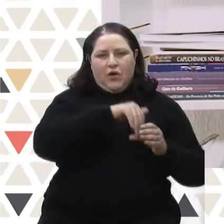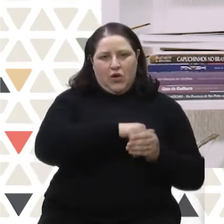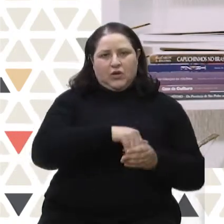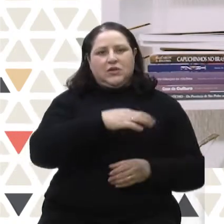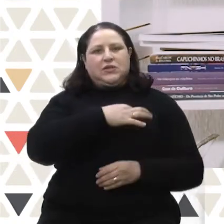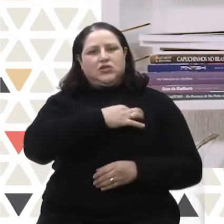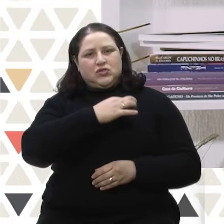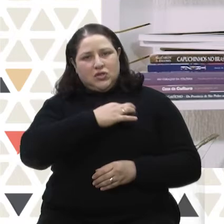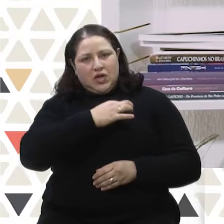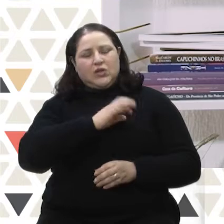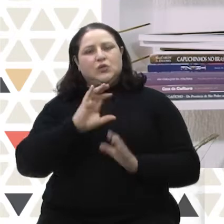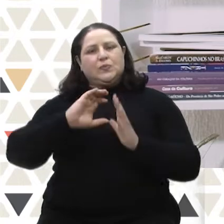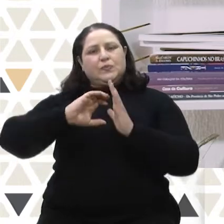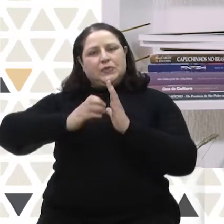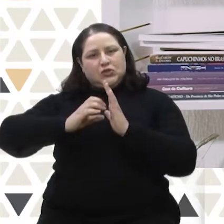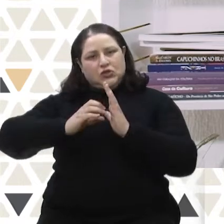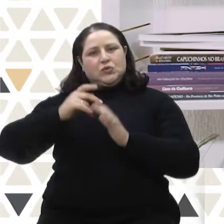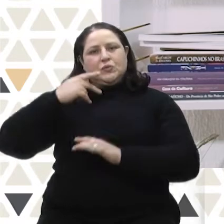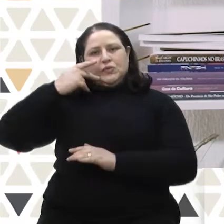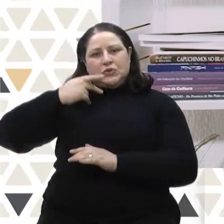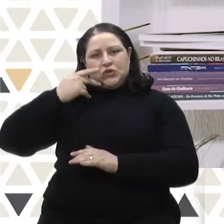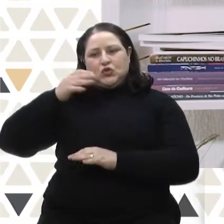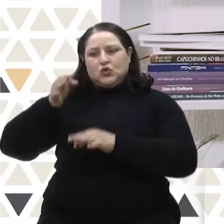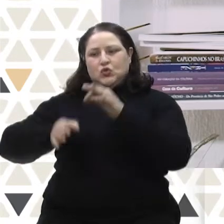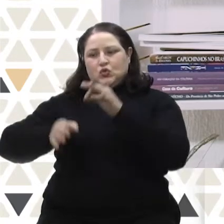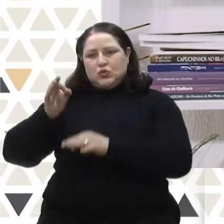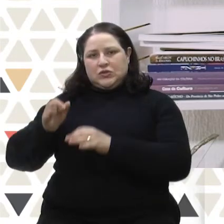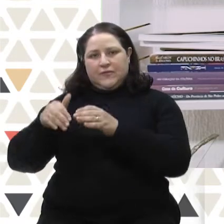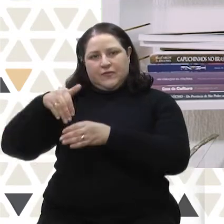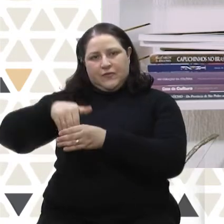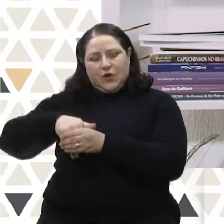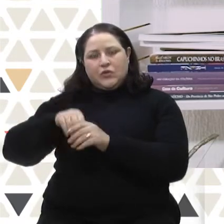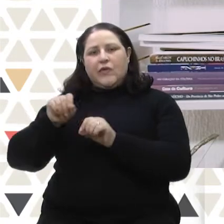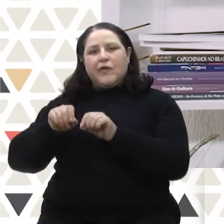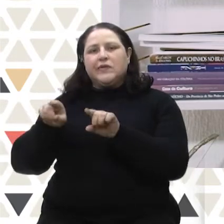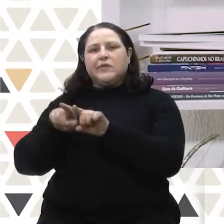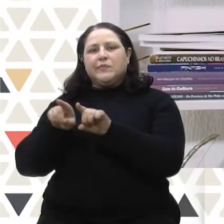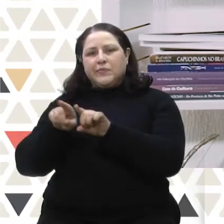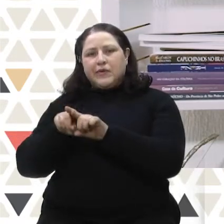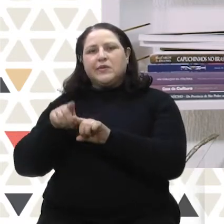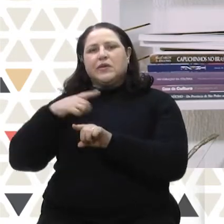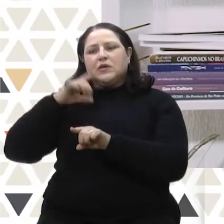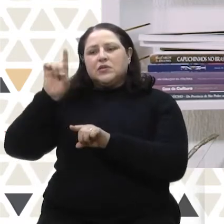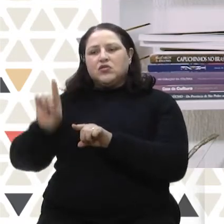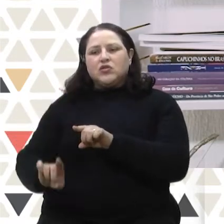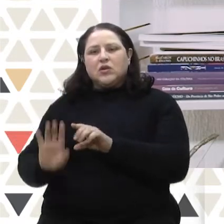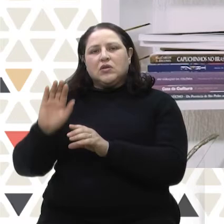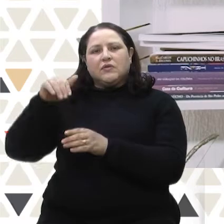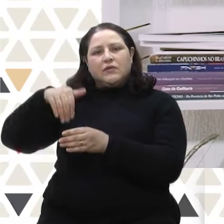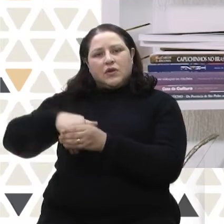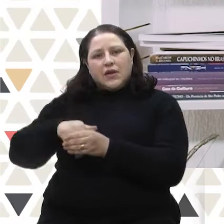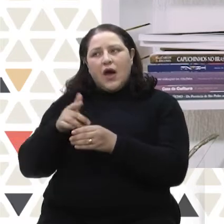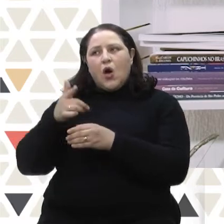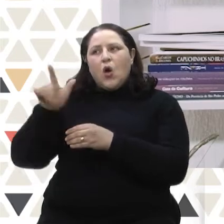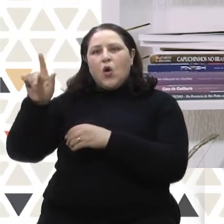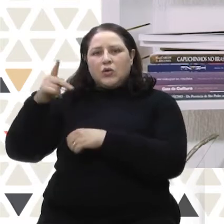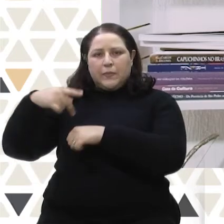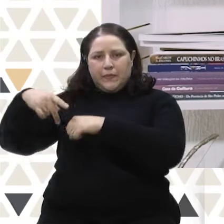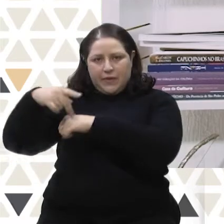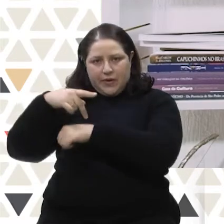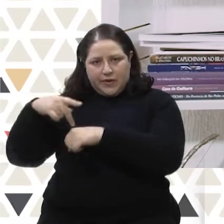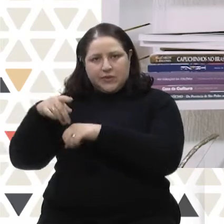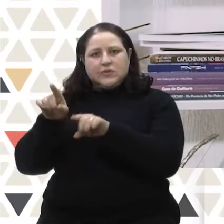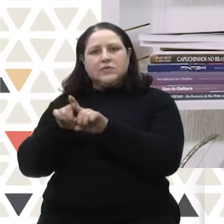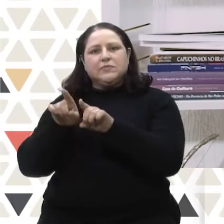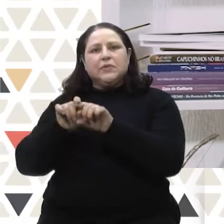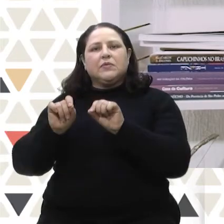os eleitores, os candidatos, os partidos políticos, os juízes eleitorais, quem também exerce esse direito ao voto